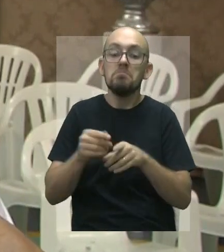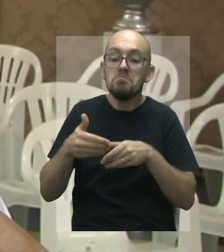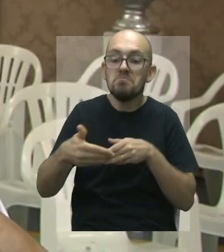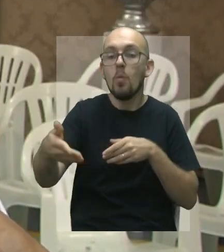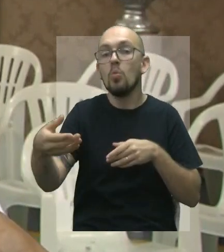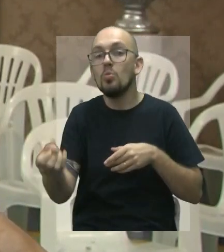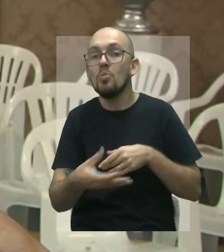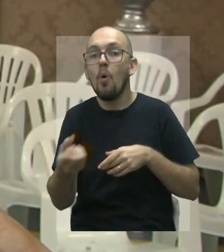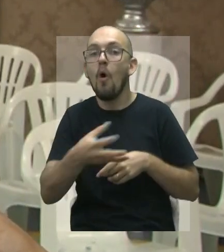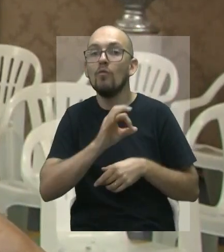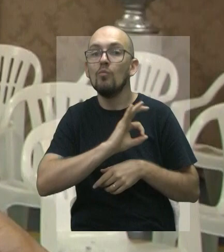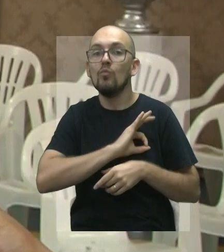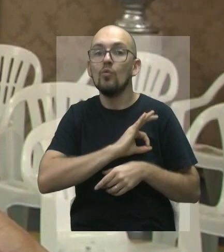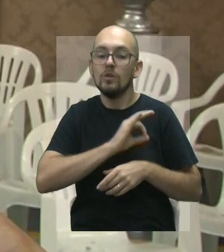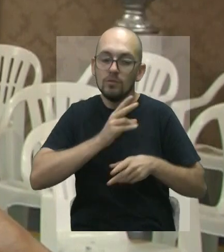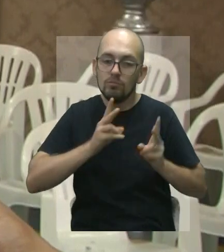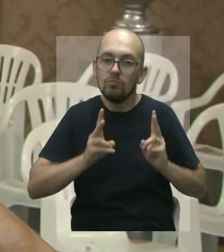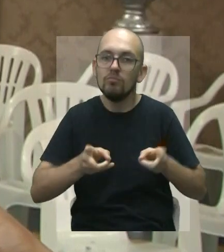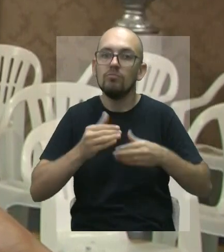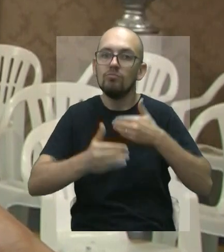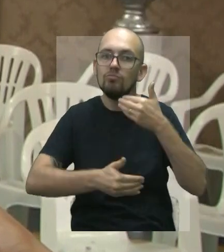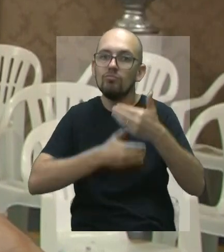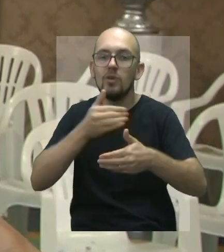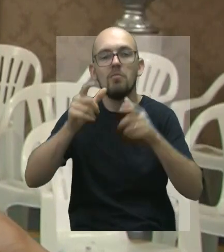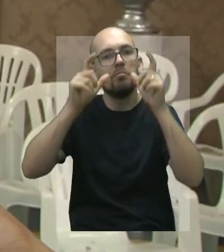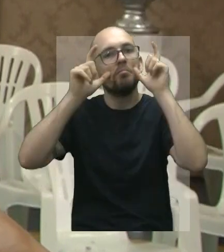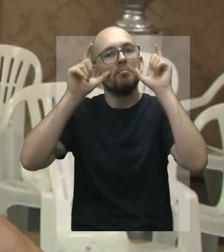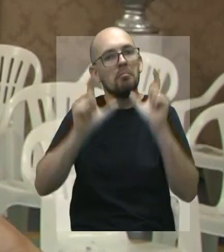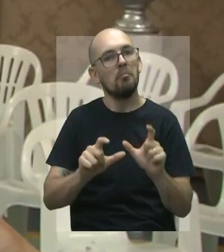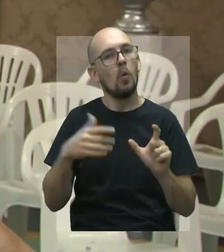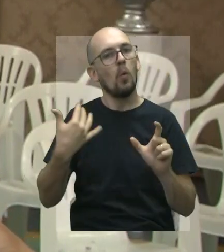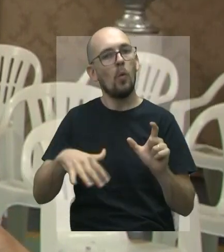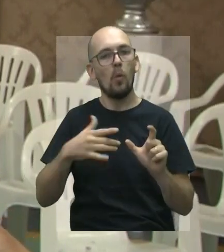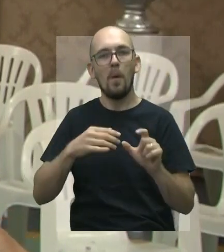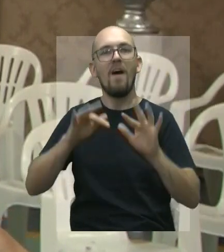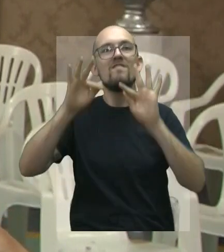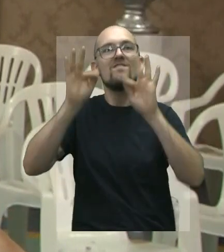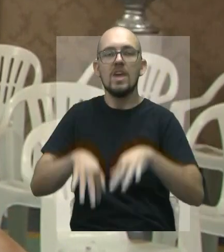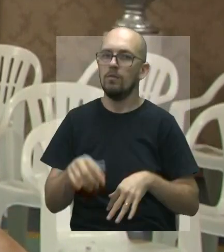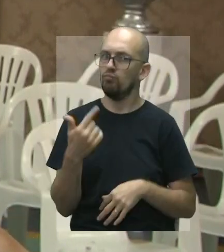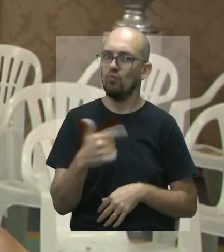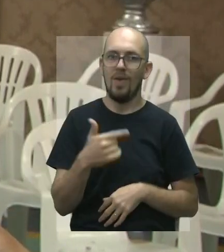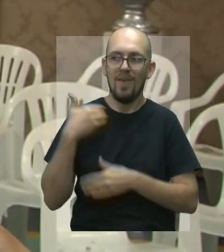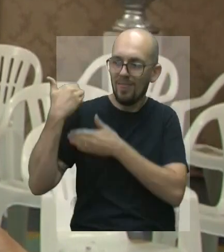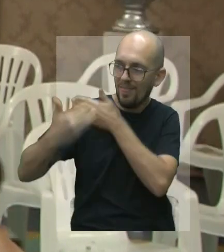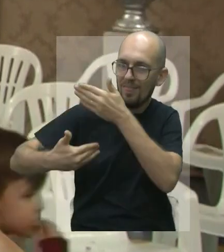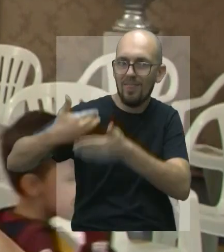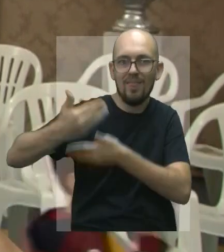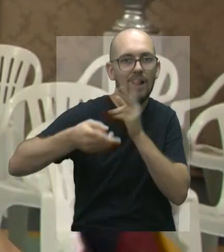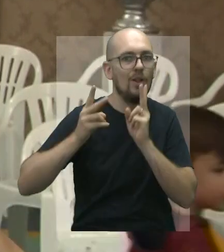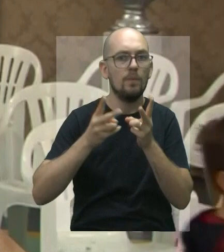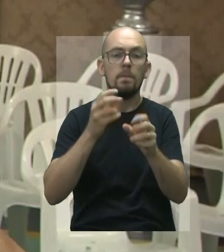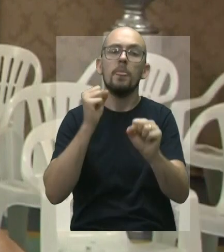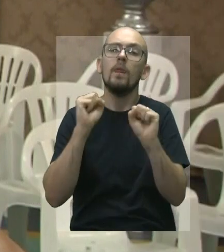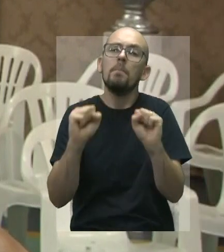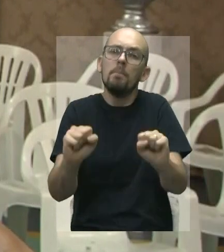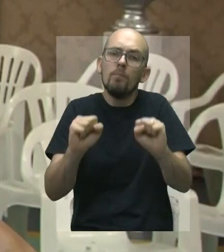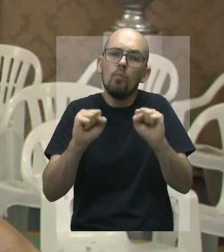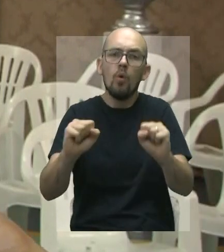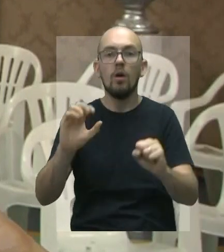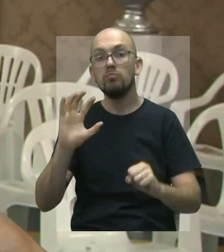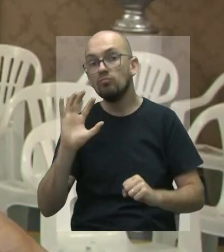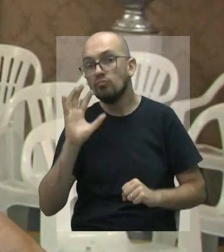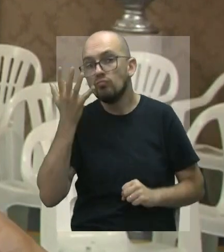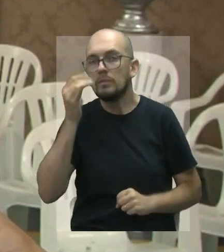novos, estão dando continuidade ao programa. Isso que é interessante, que o programa não acabe, porque pode acontecer de ter um ou